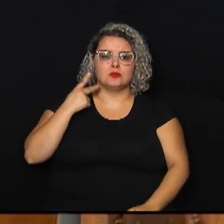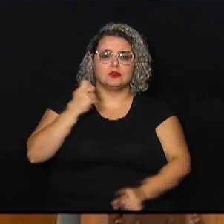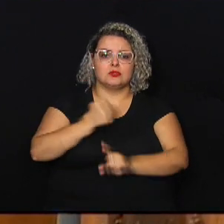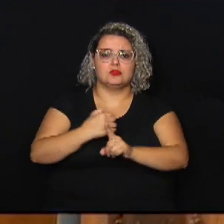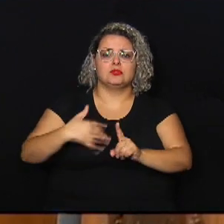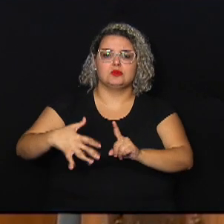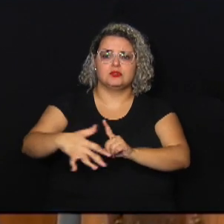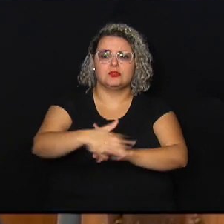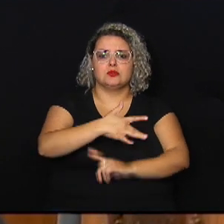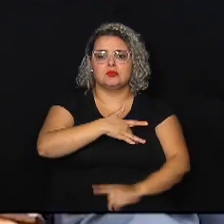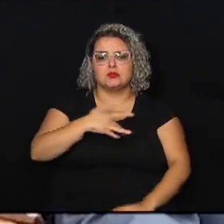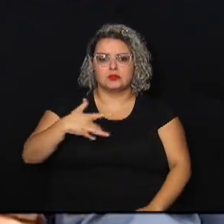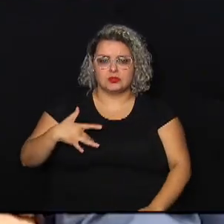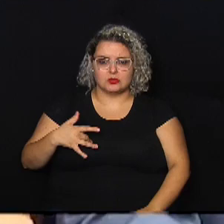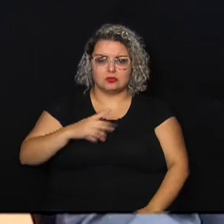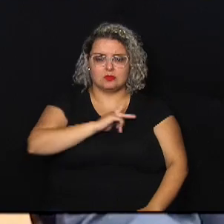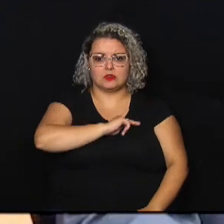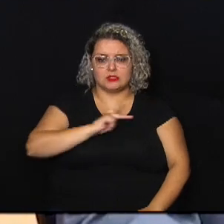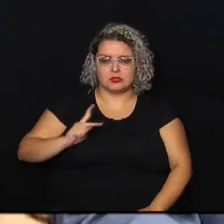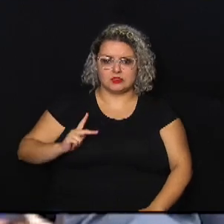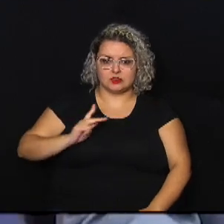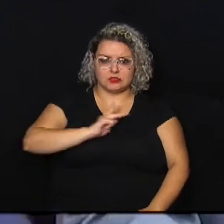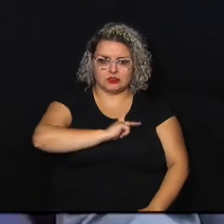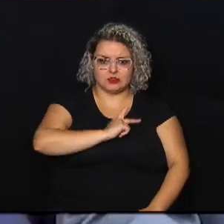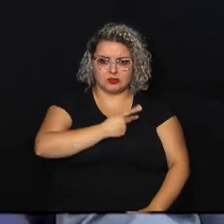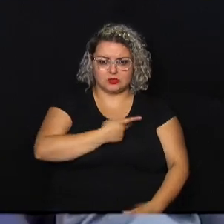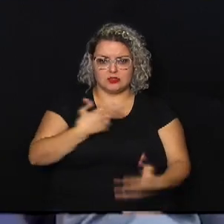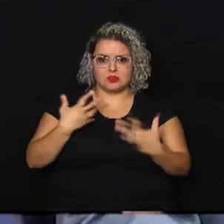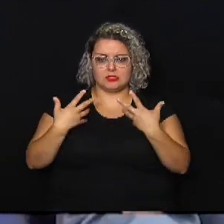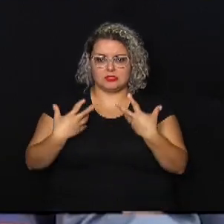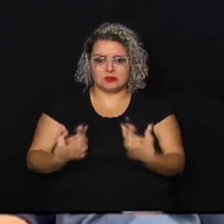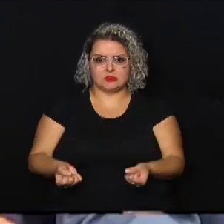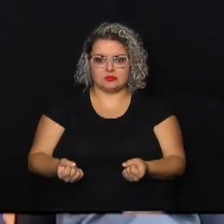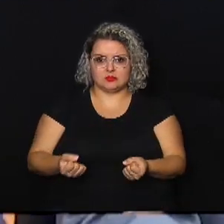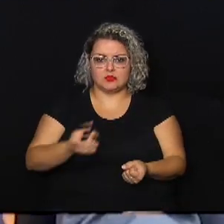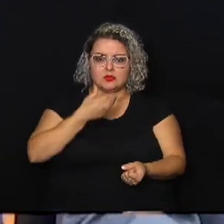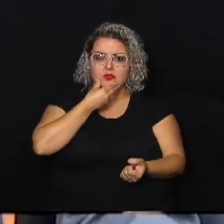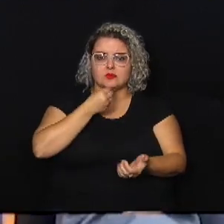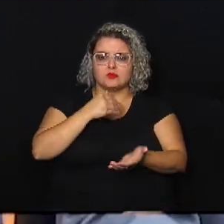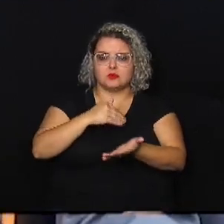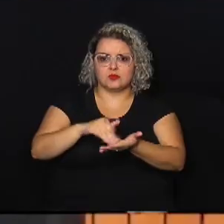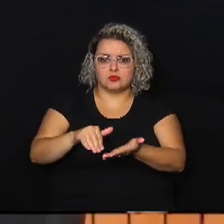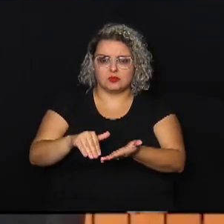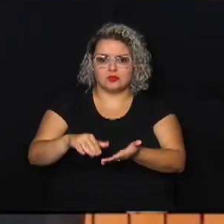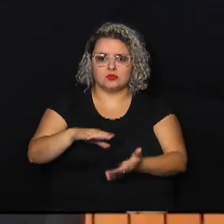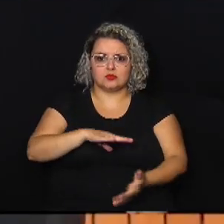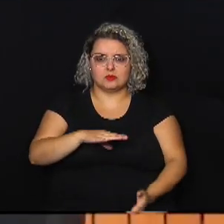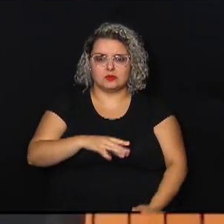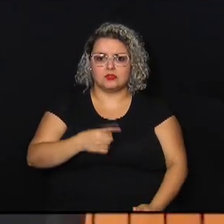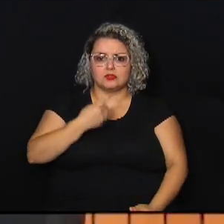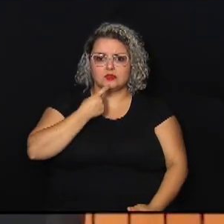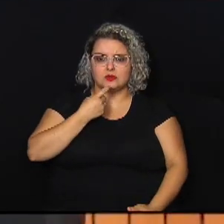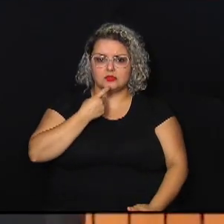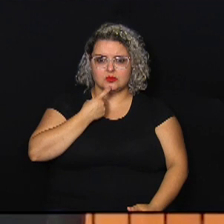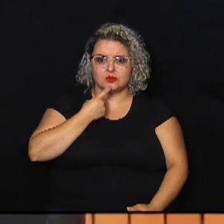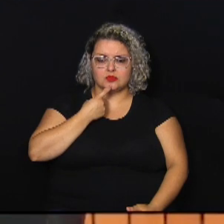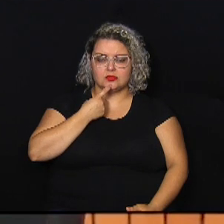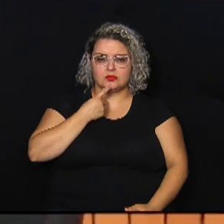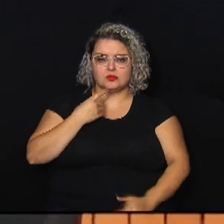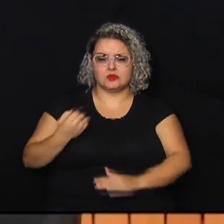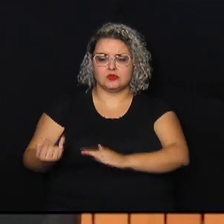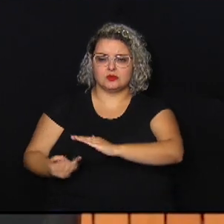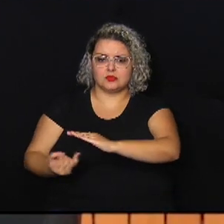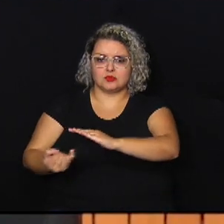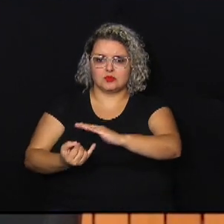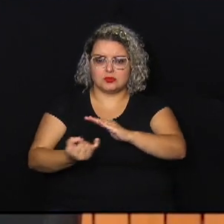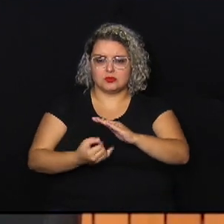Saúde, presidida pelo vereador Paulo Haddad, recebeu o secretário municipal de Campinas de Relações Institucionais e